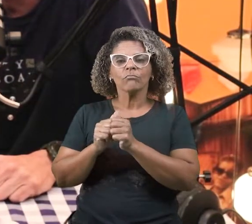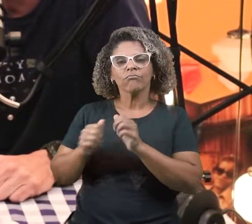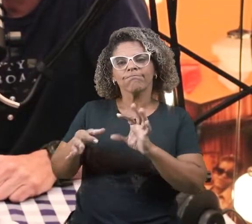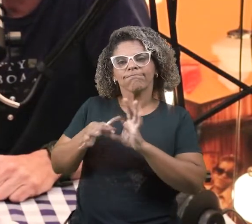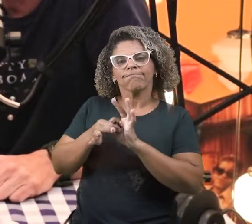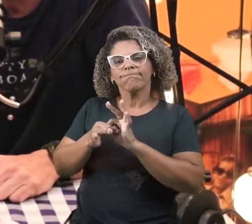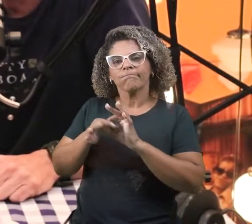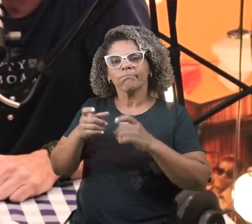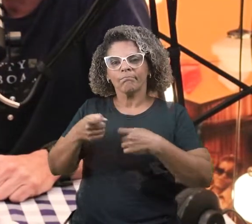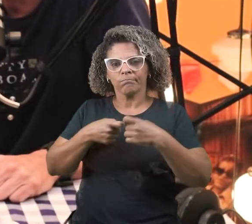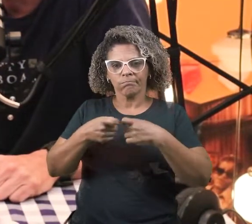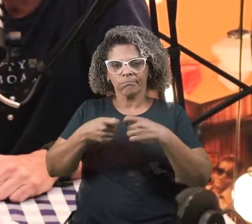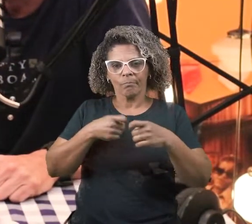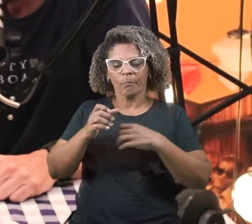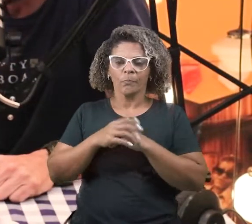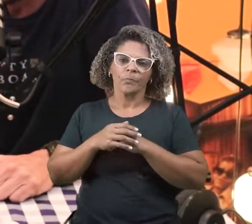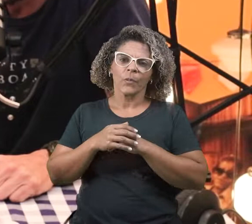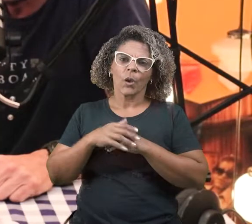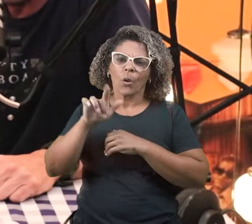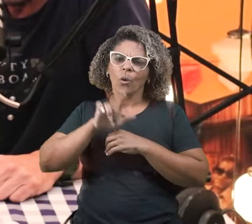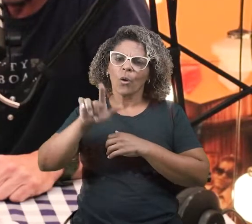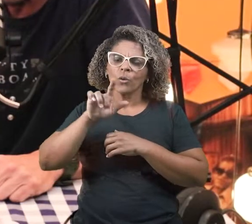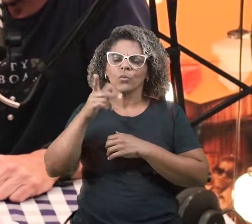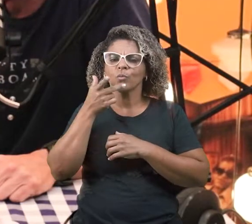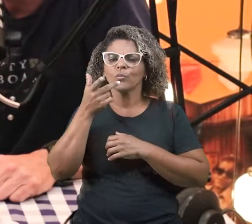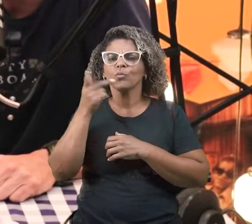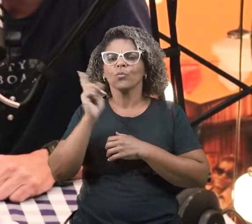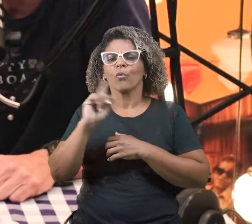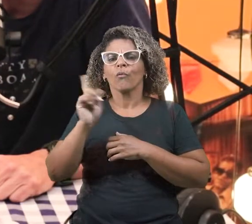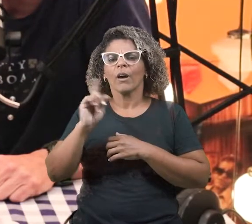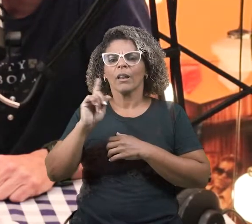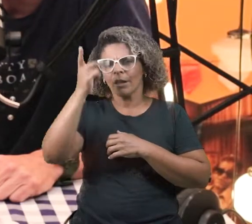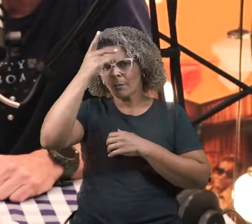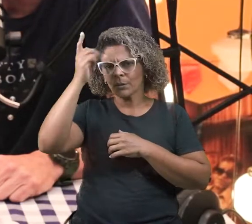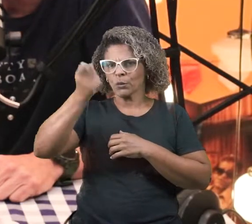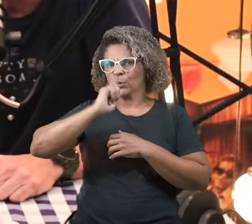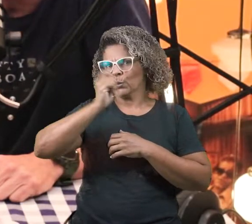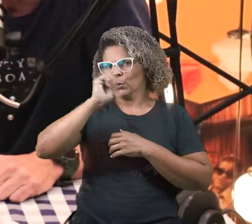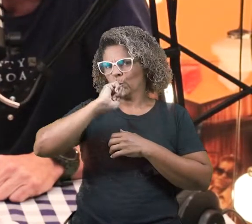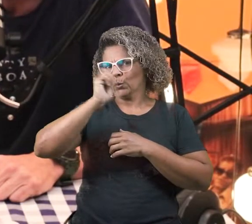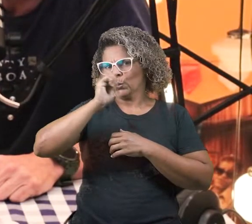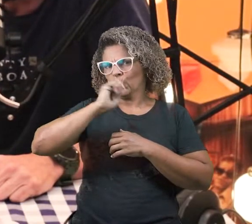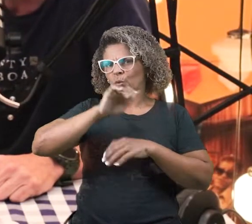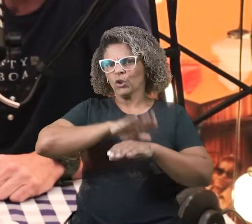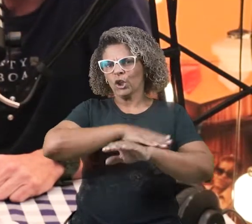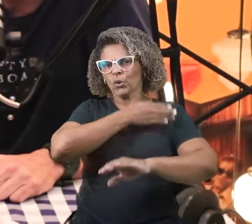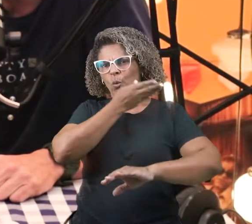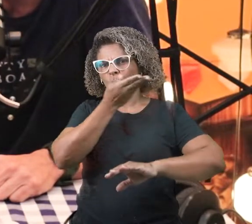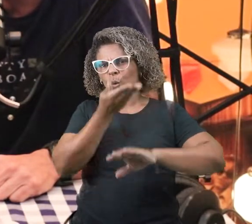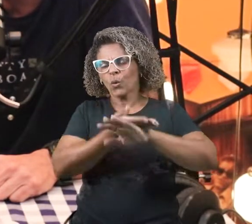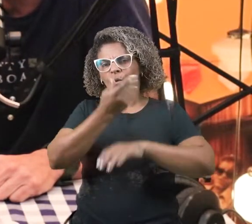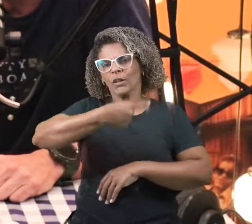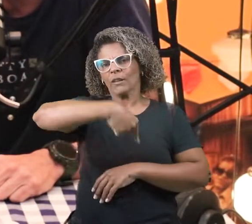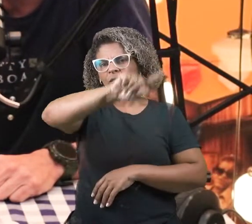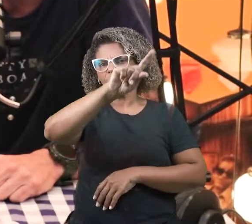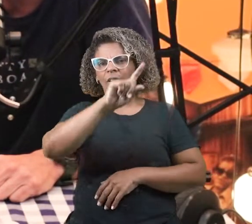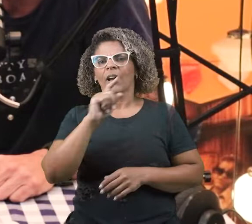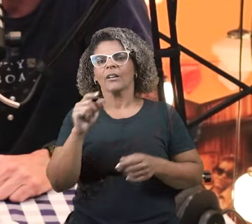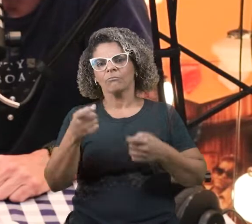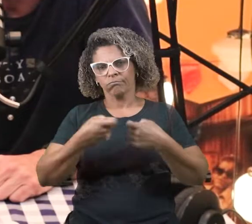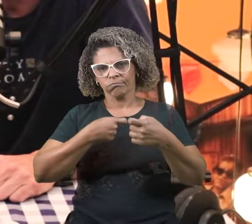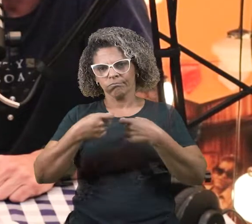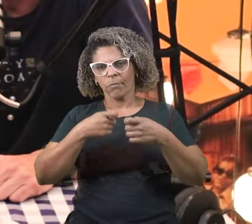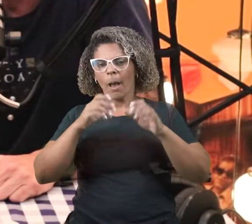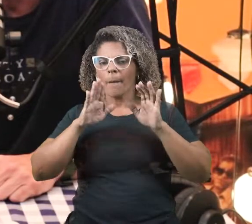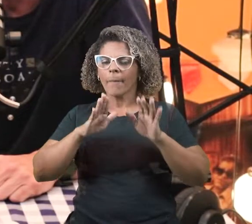transar. Mas que, numa quantidade ali, não um excesso... Tolerável. Tolerável, muito obrigado.